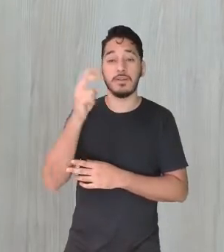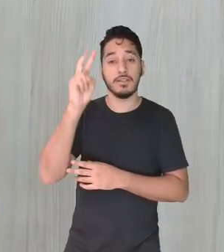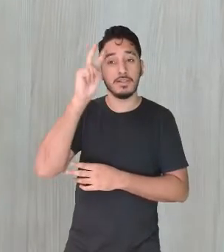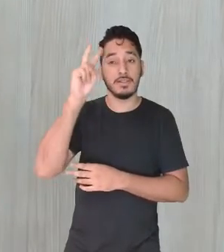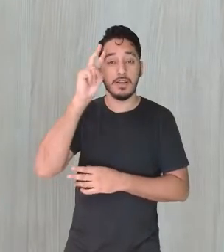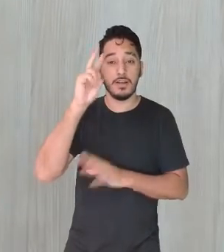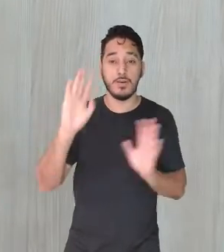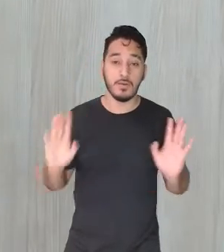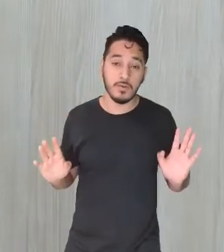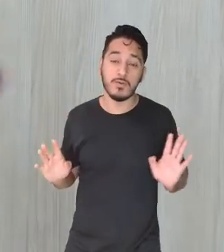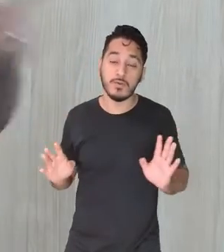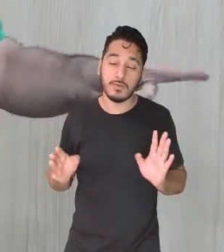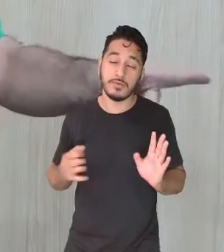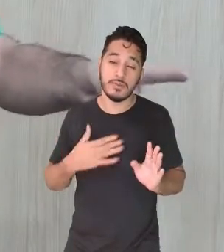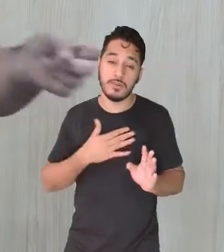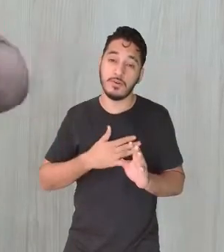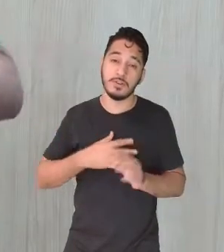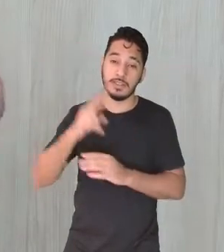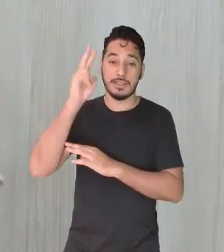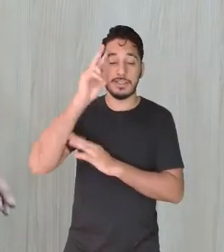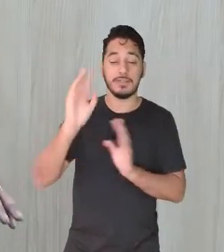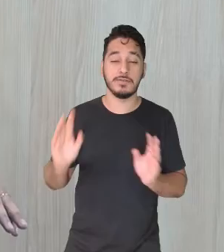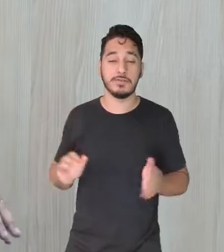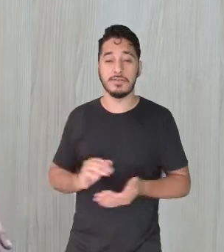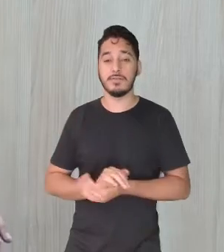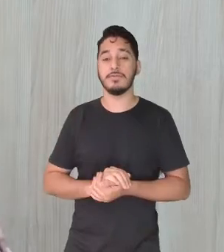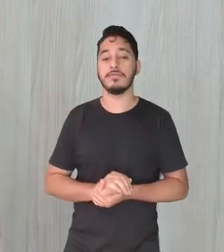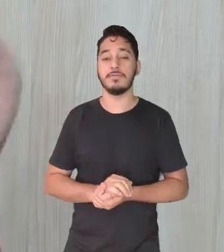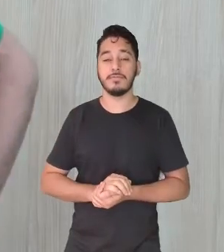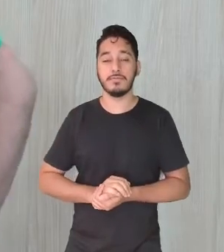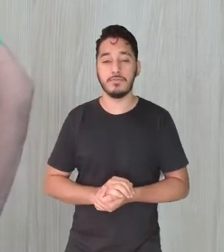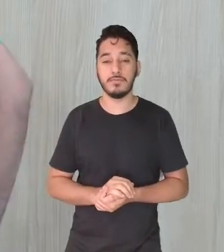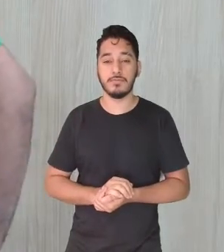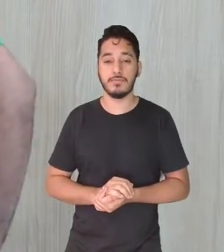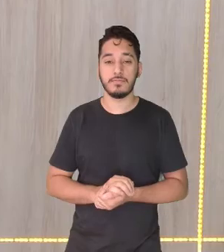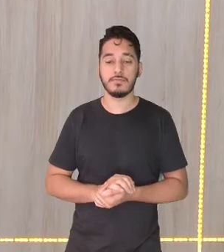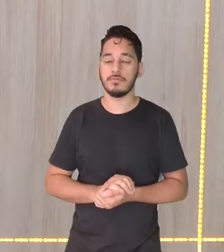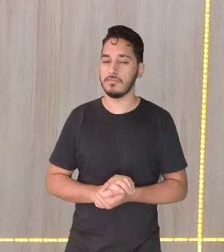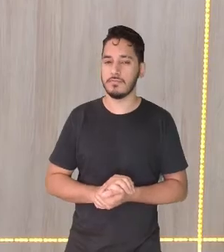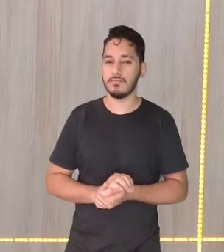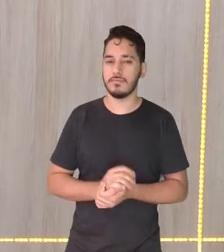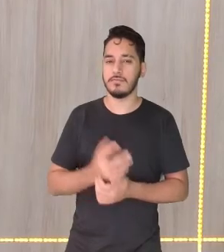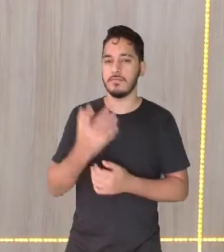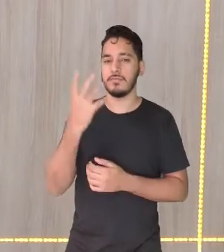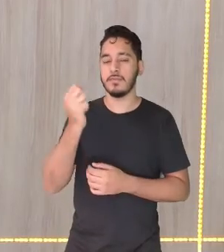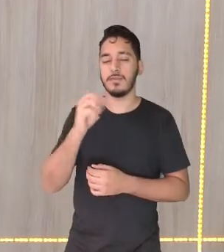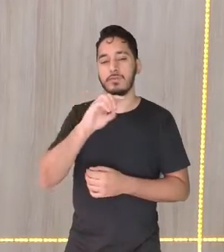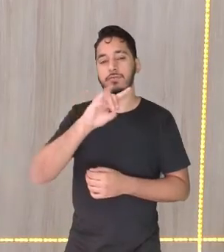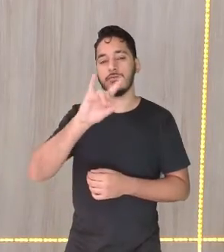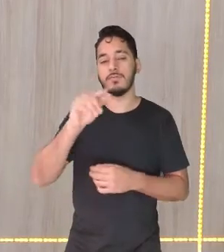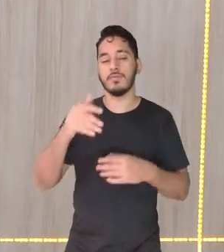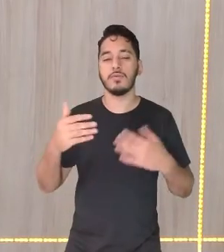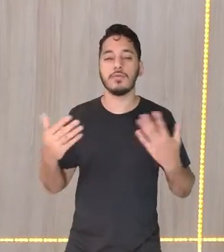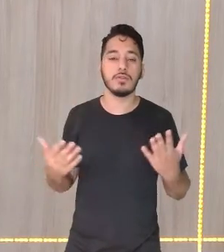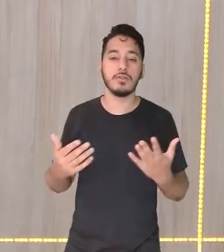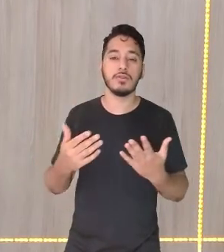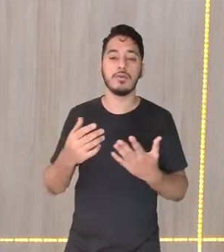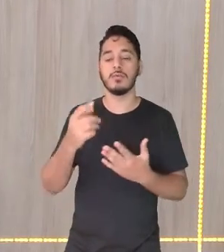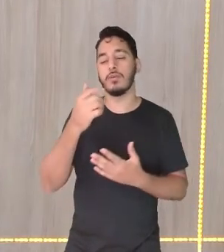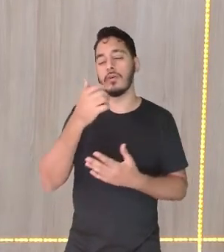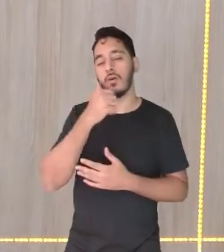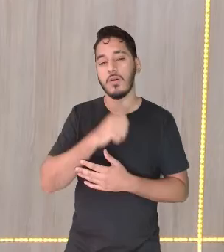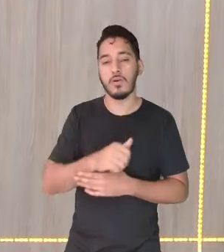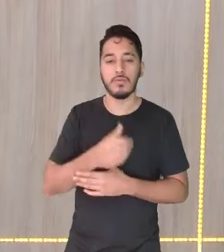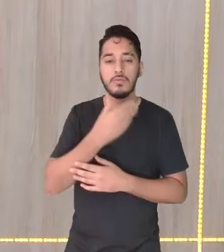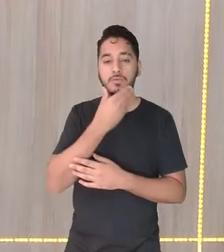segunda a gente já vai no... Mas vamos embora. Show de bola, professor. Vamos embora, dar bom dia aí pro querido e pra